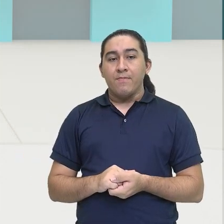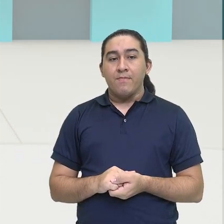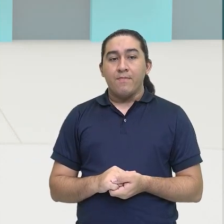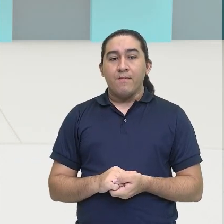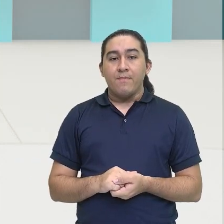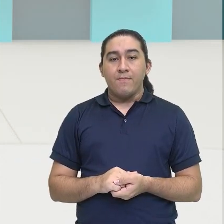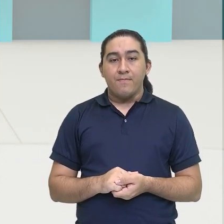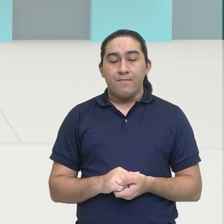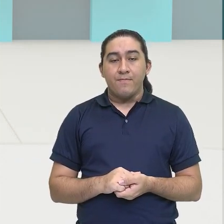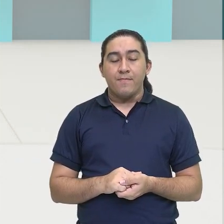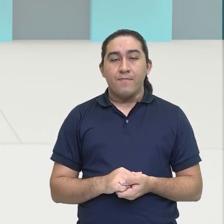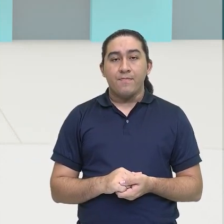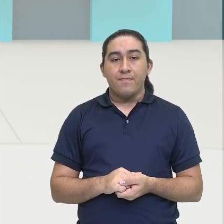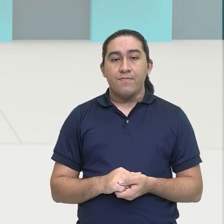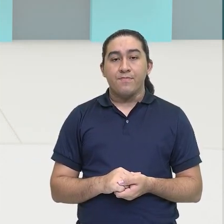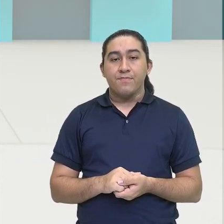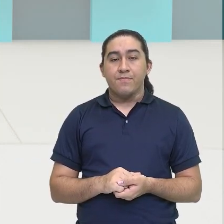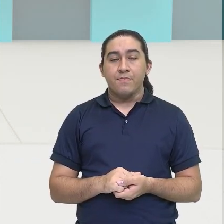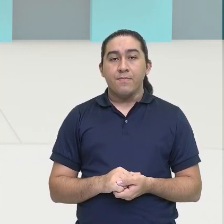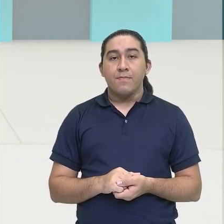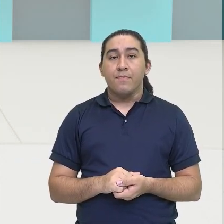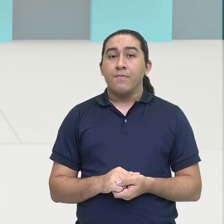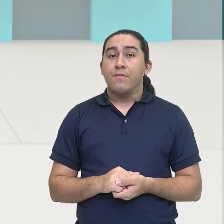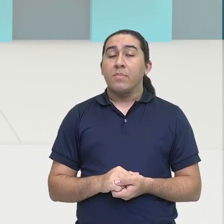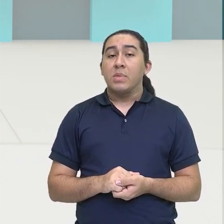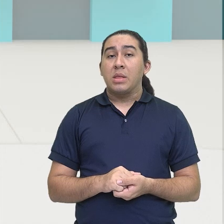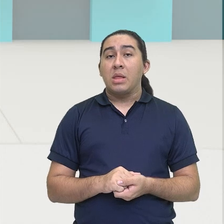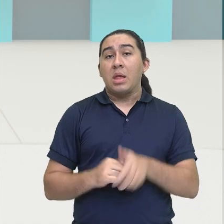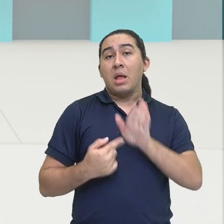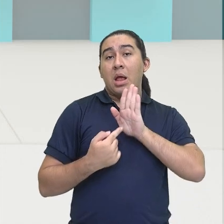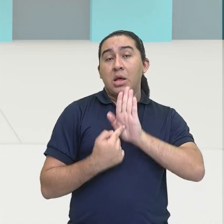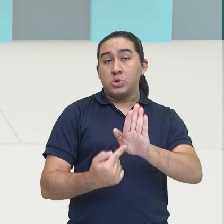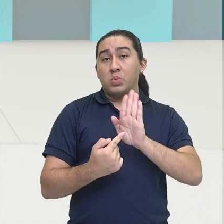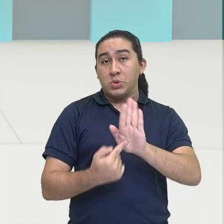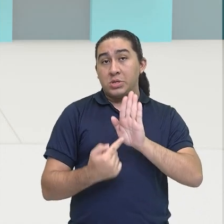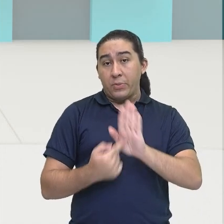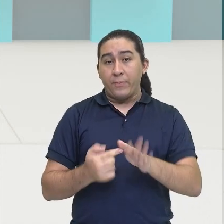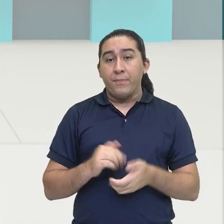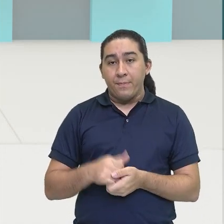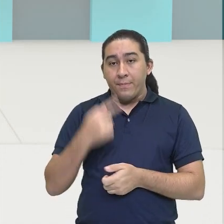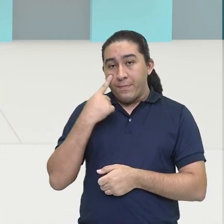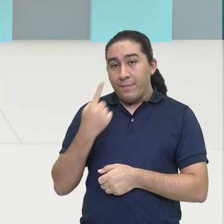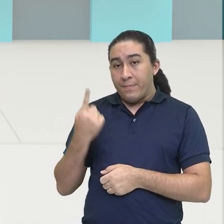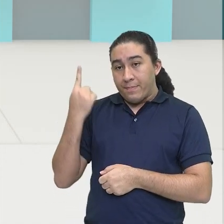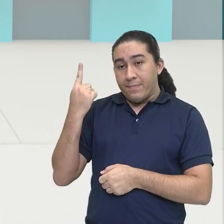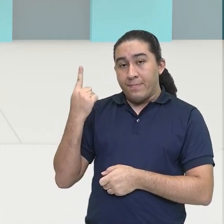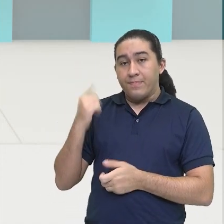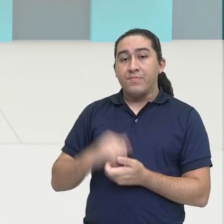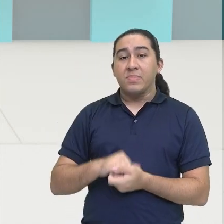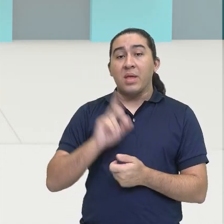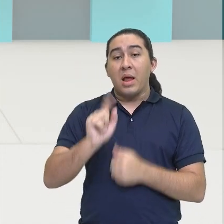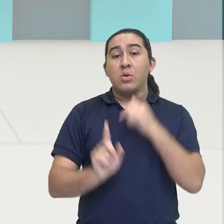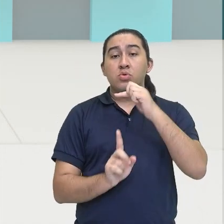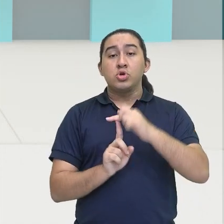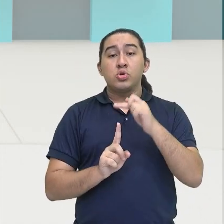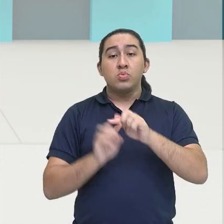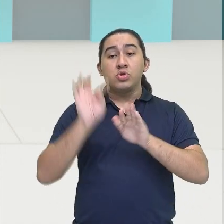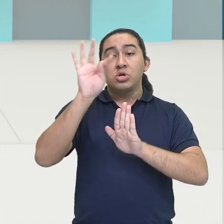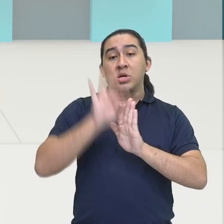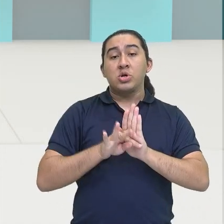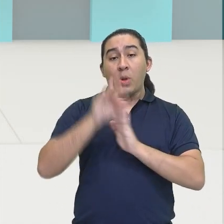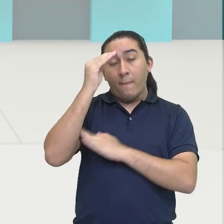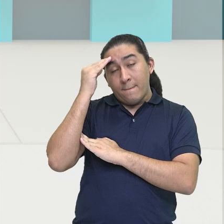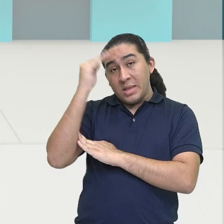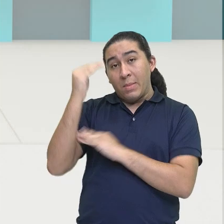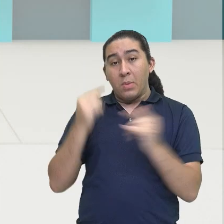a exposição. Olha o que diz. A partir de enciclopédia significados, é um tipo de texto cujo